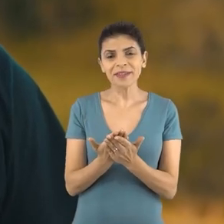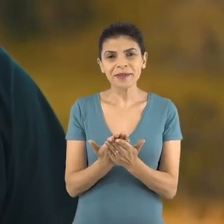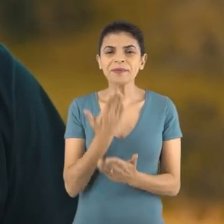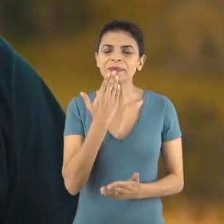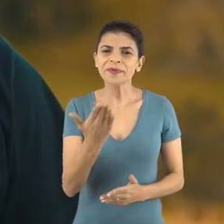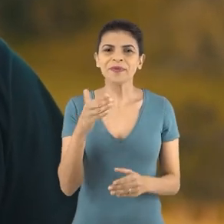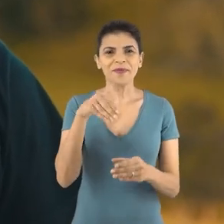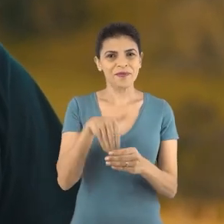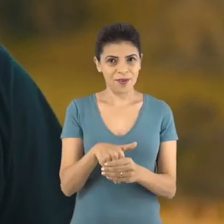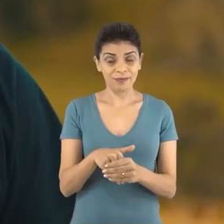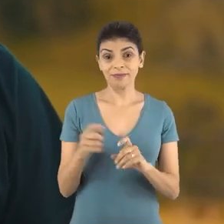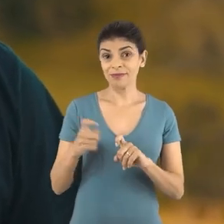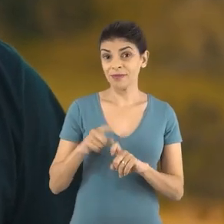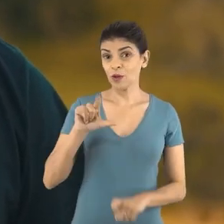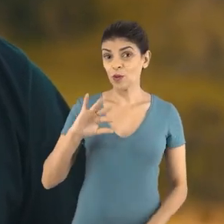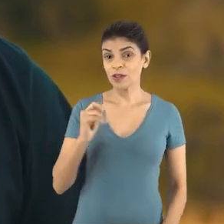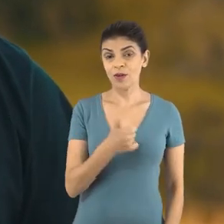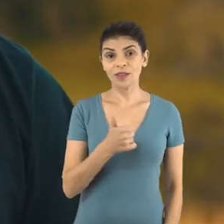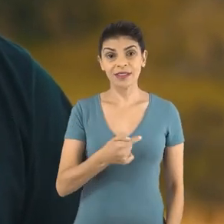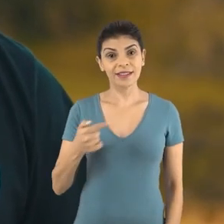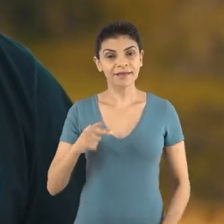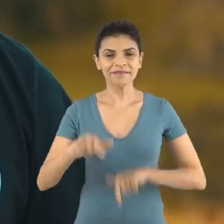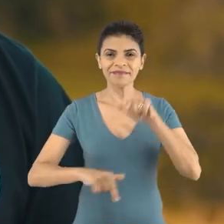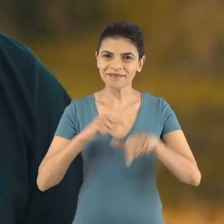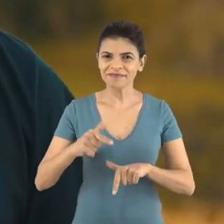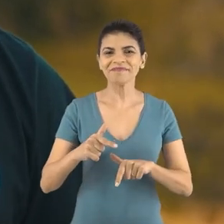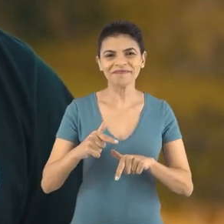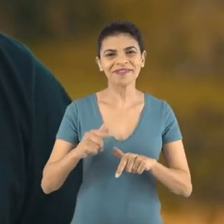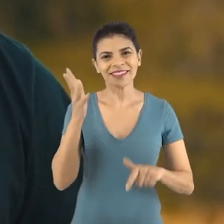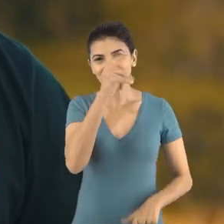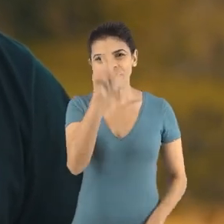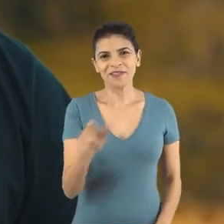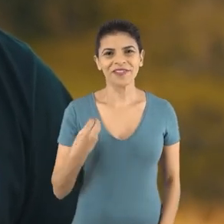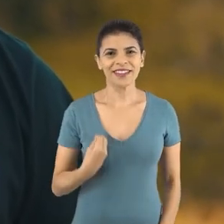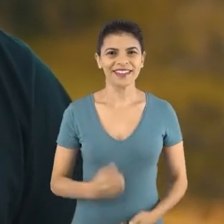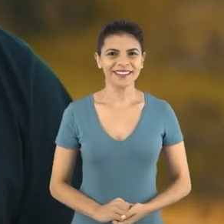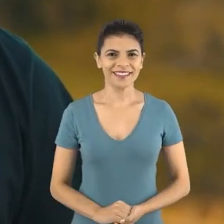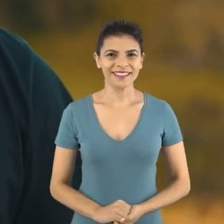e confia na gente eu peço seu voto Doutor Luizinho 1177 o nosso trabalho é salvar vida